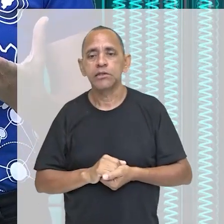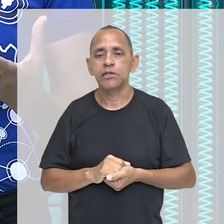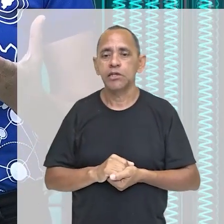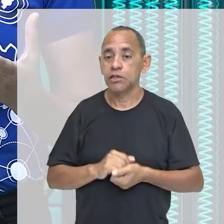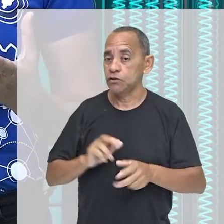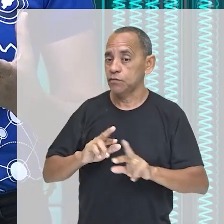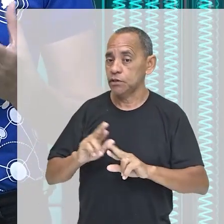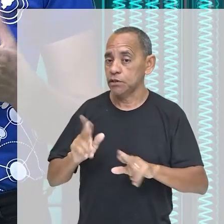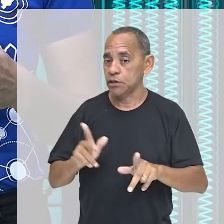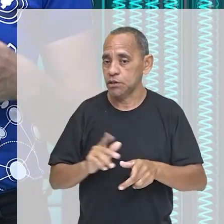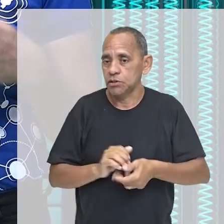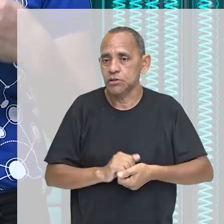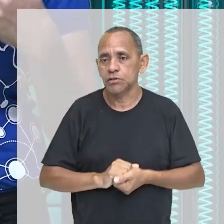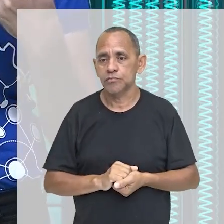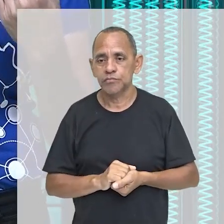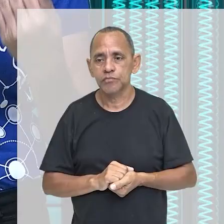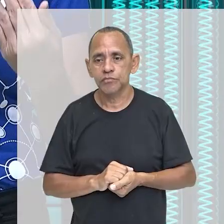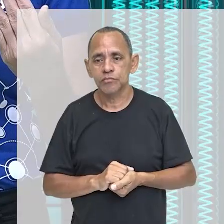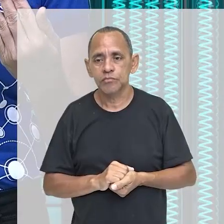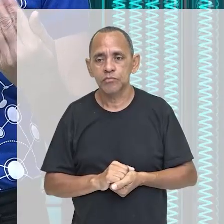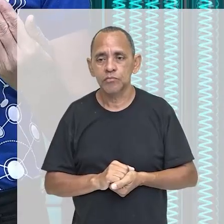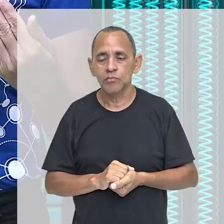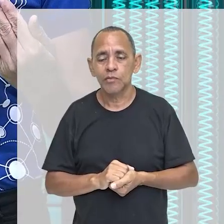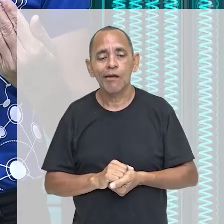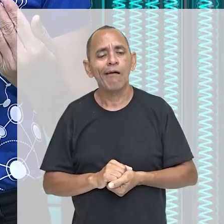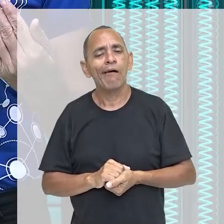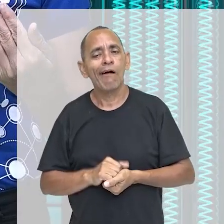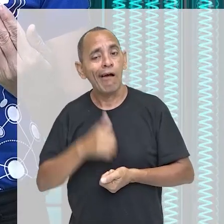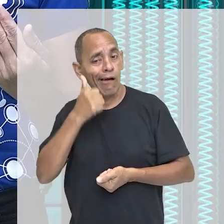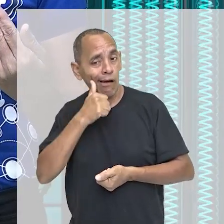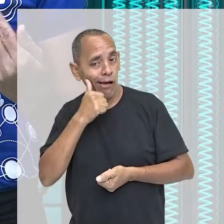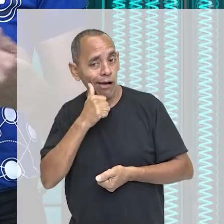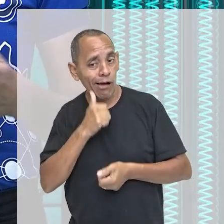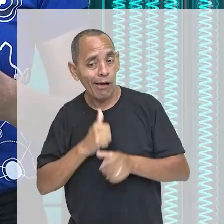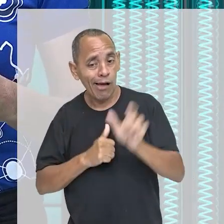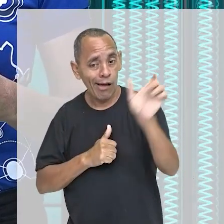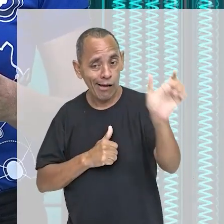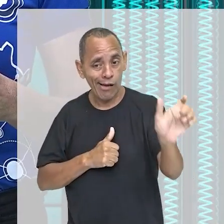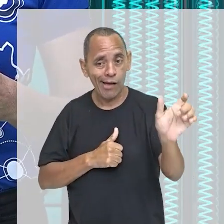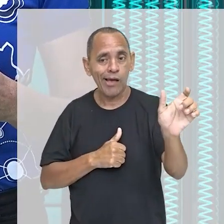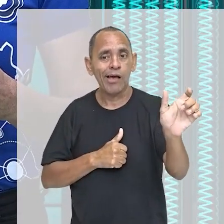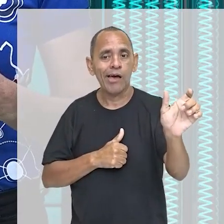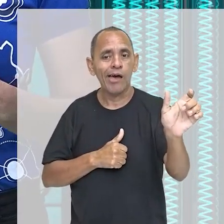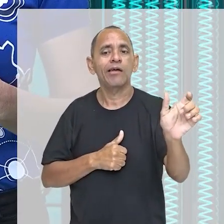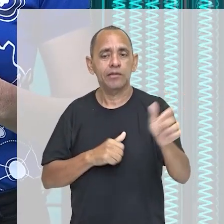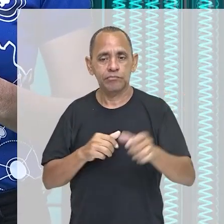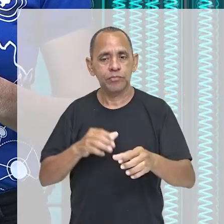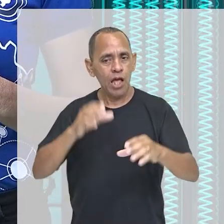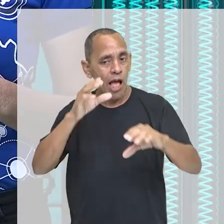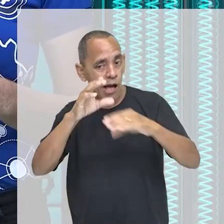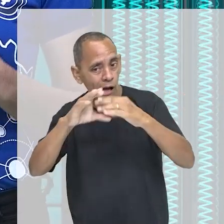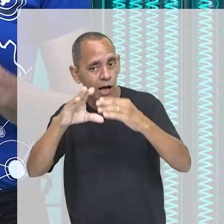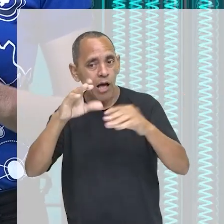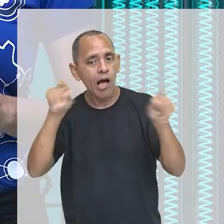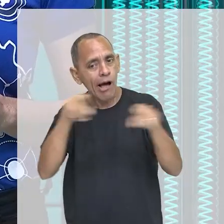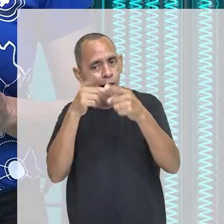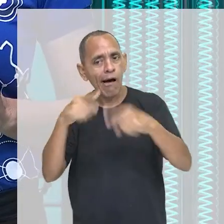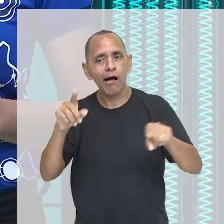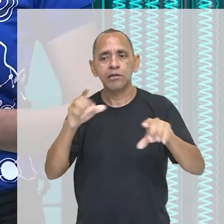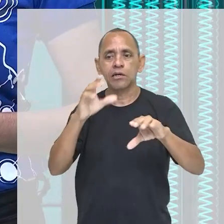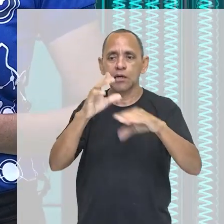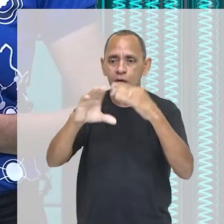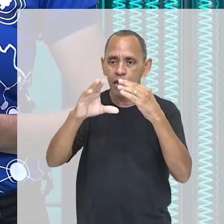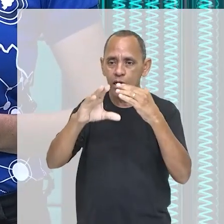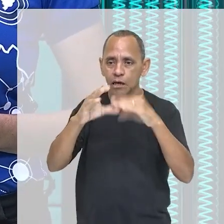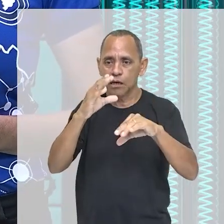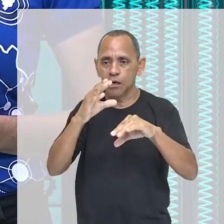conjunções de adição, que eu quero dizer que ela canta e também, né, ela dança, she dances. Vamos ver como é que